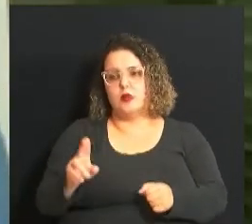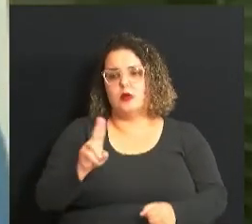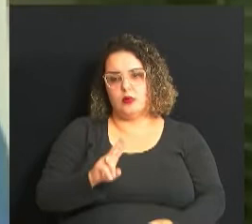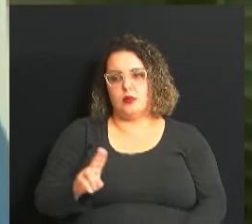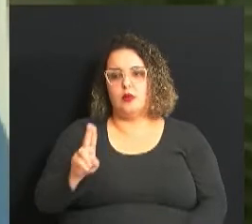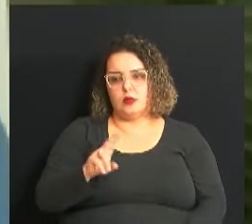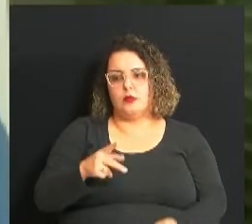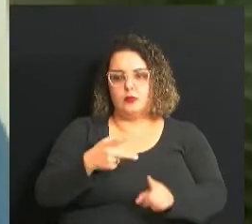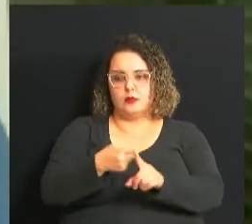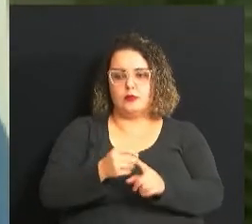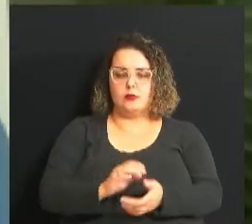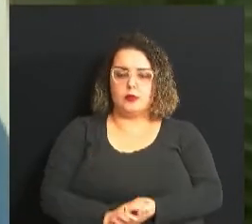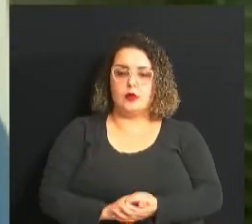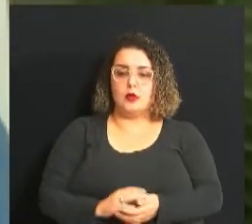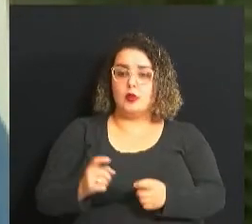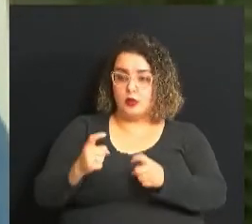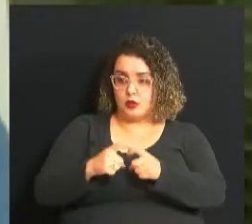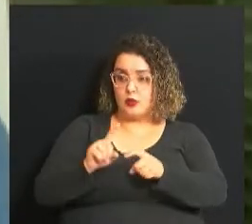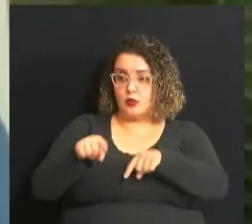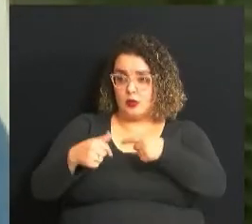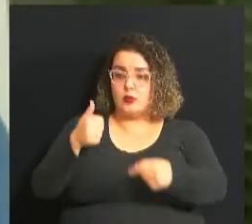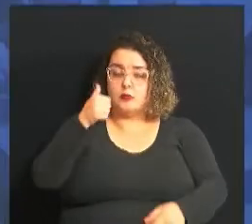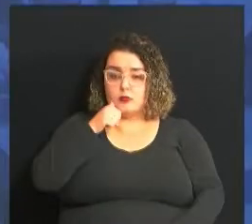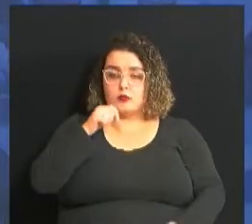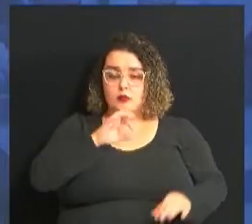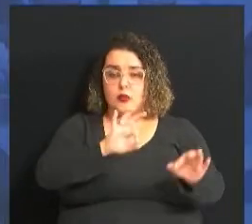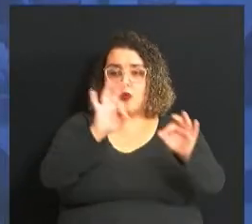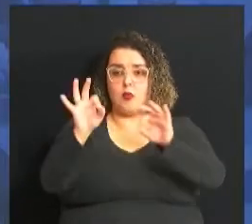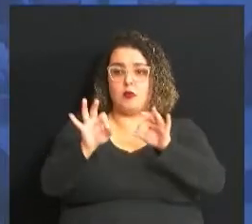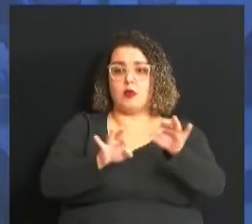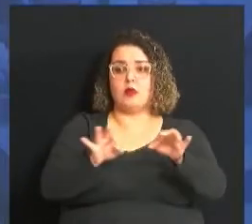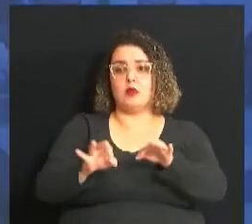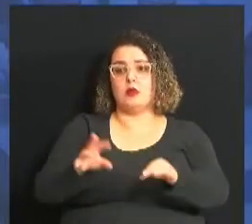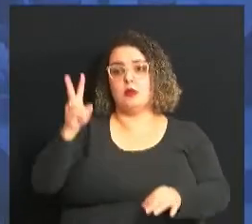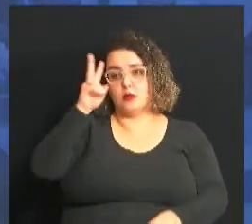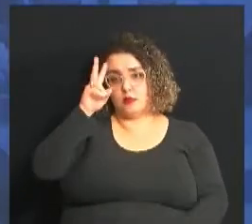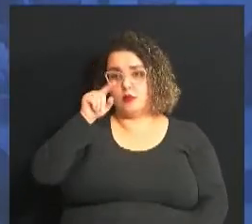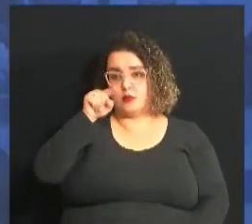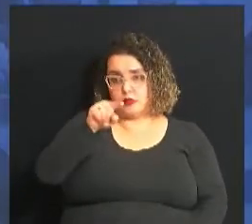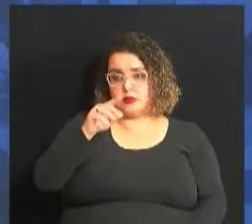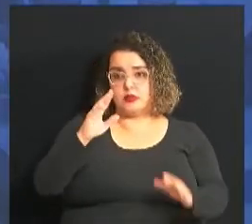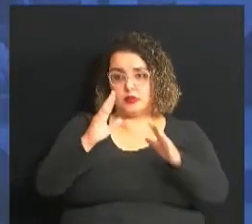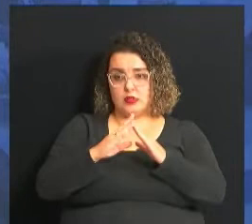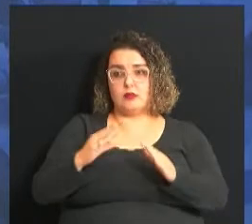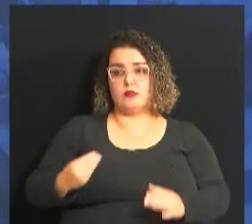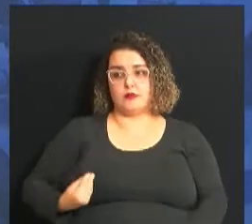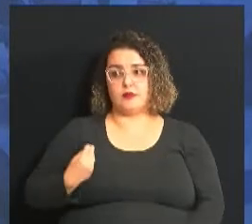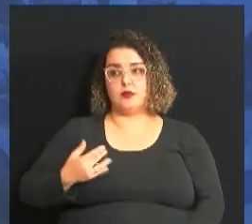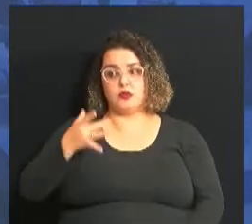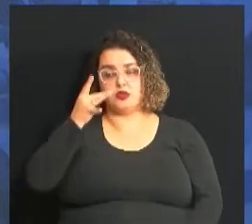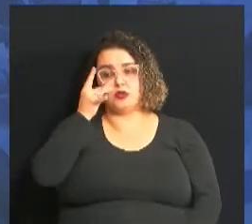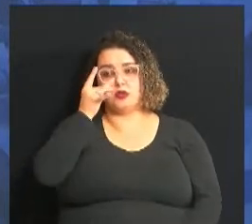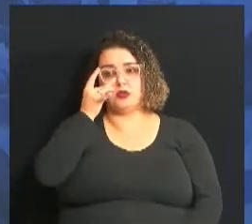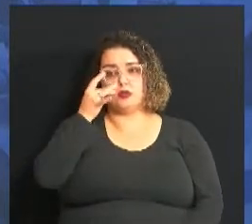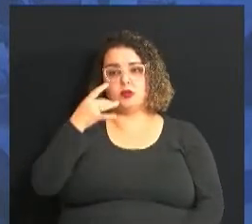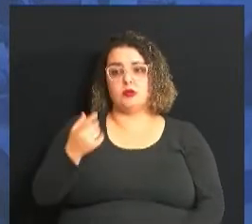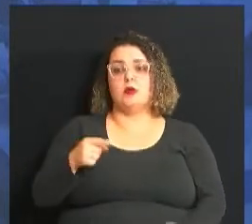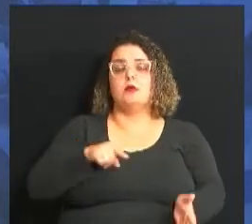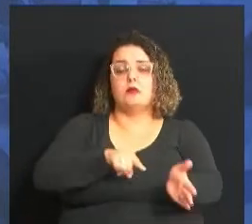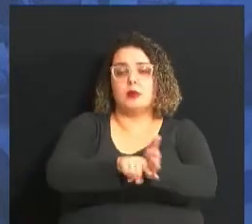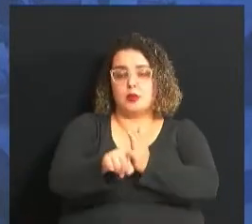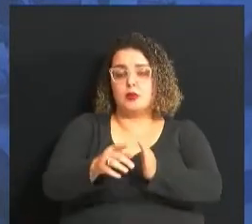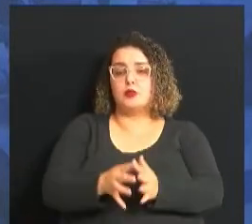vacina. Doutor, outra mulher assistindo o nosso programa aqui, lembrando você de casa que a gente está ao vivo. Olha só, é pergunta